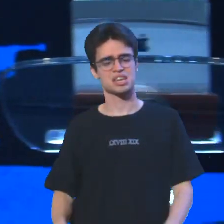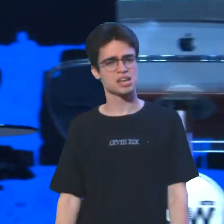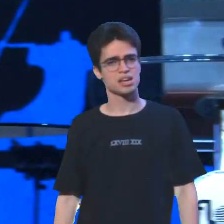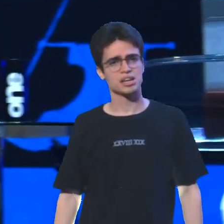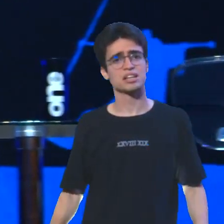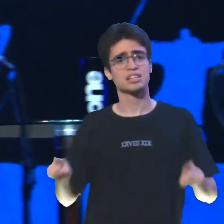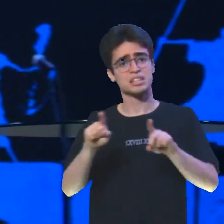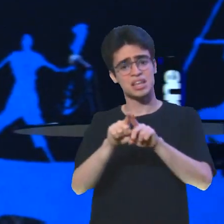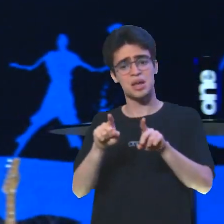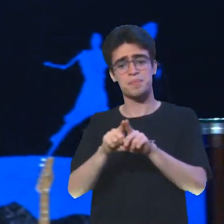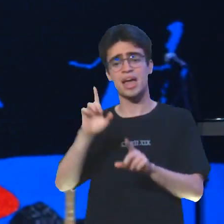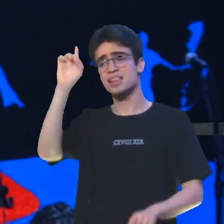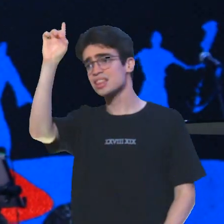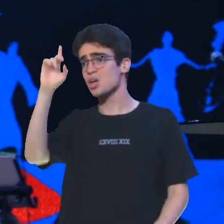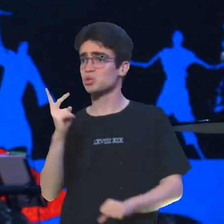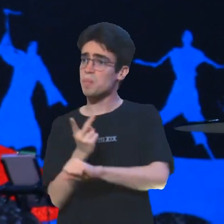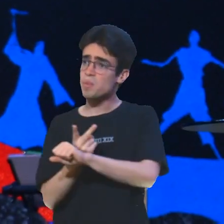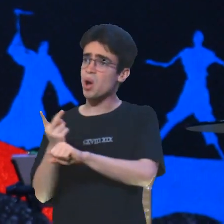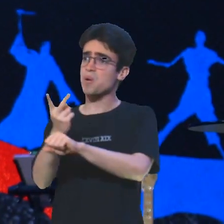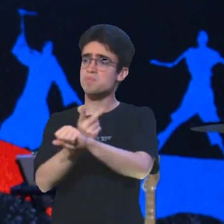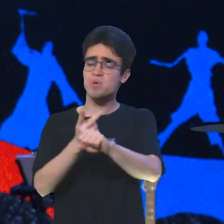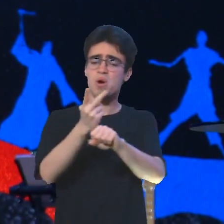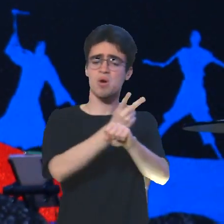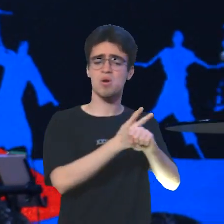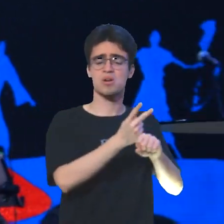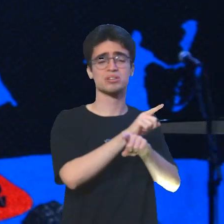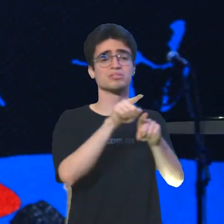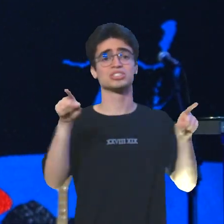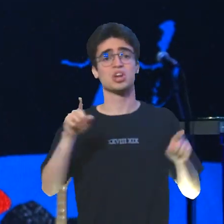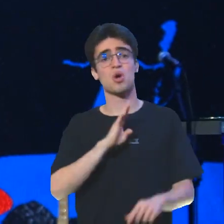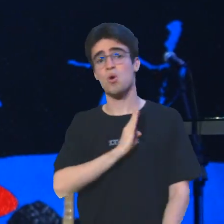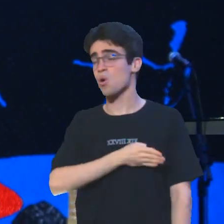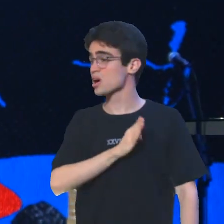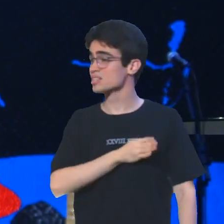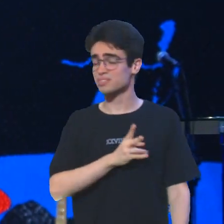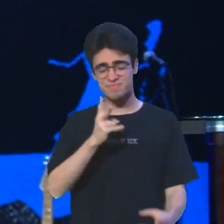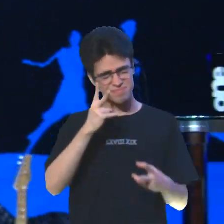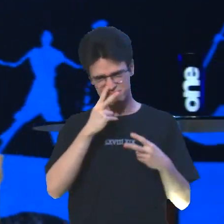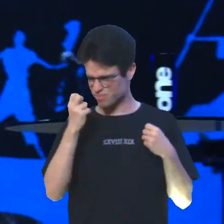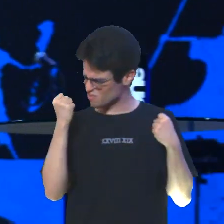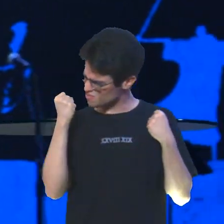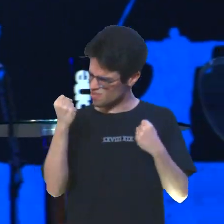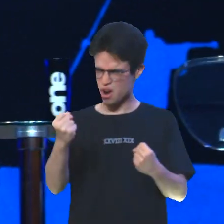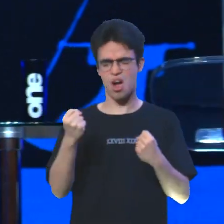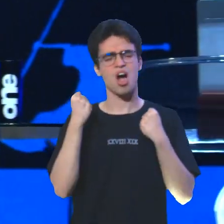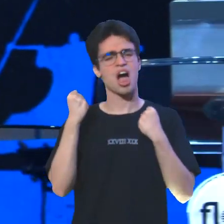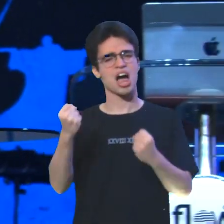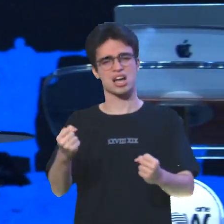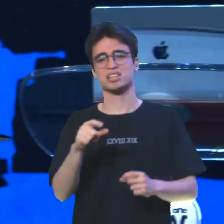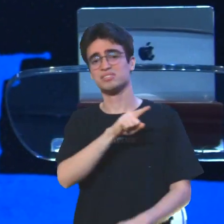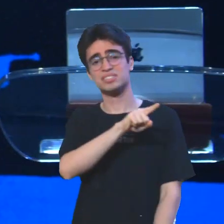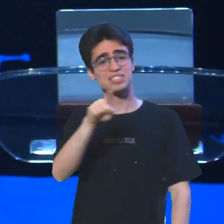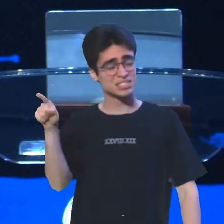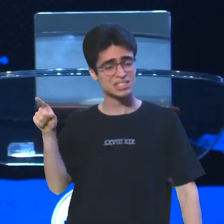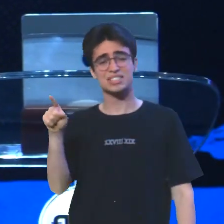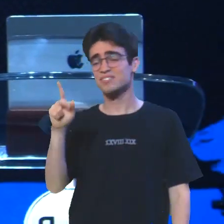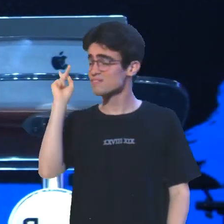E Ele está em busca de um coração radical. de uma